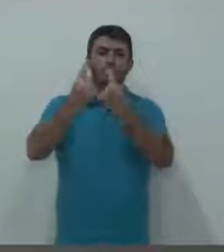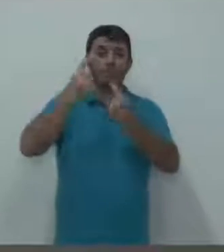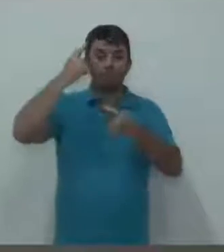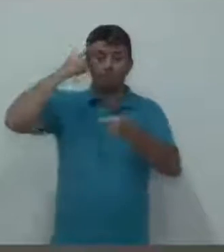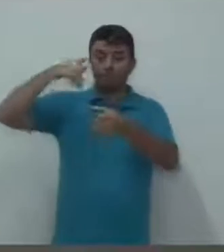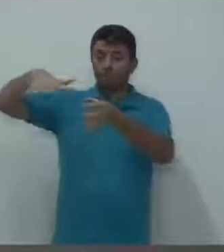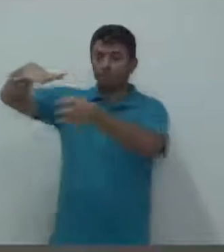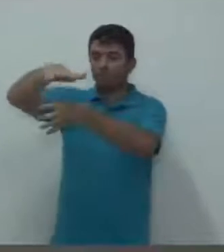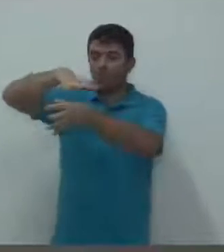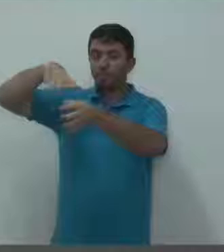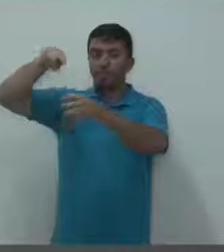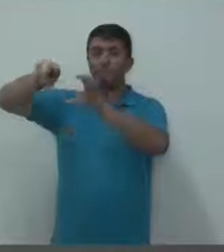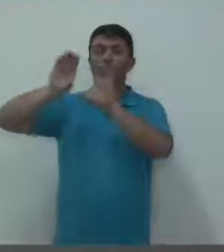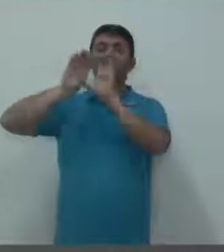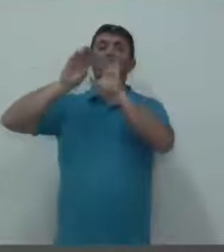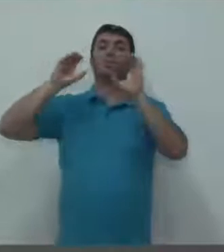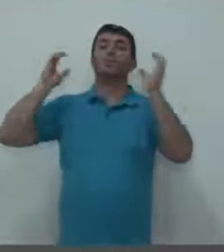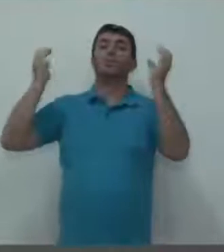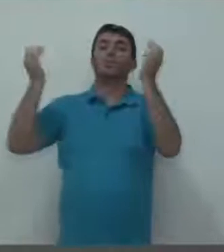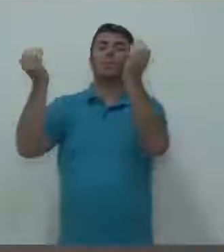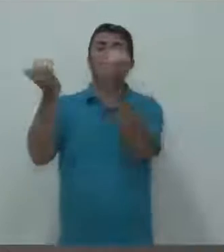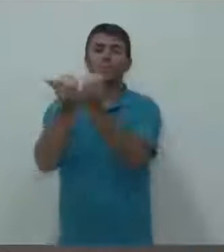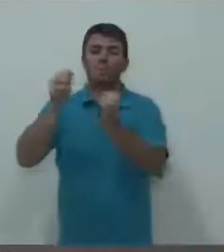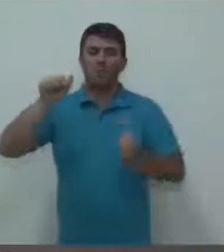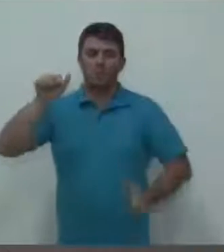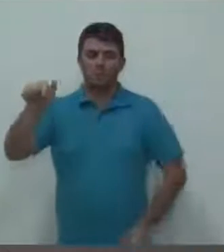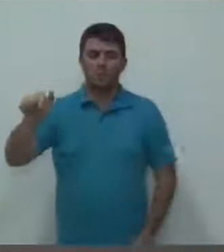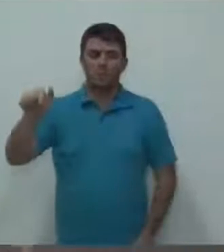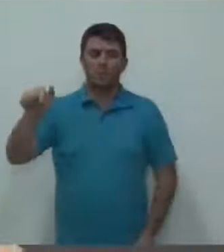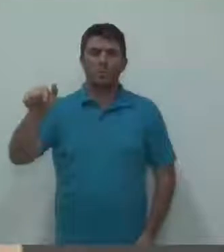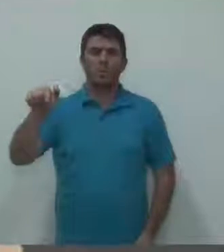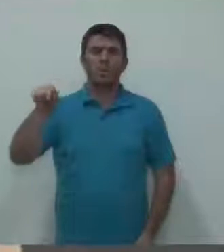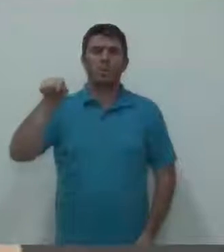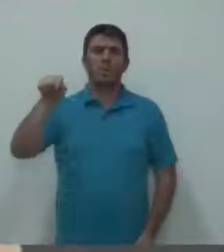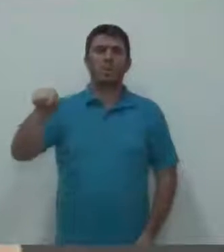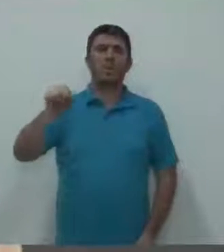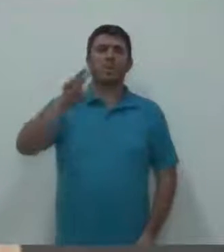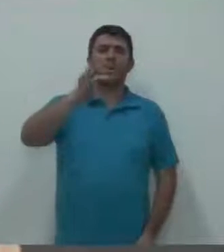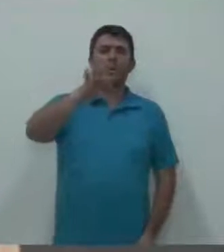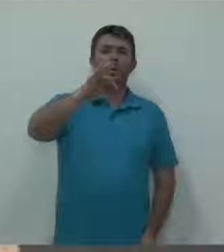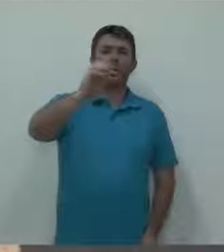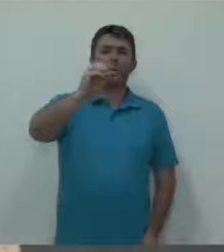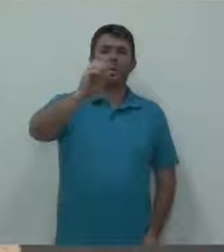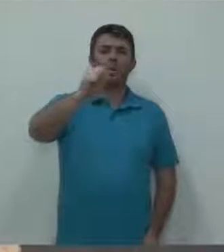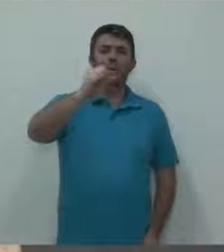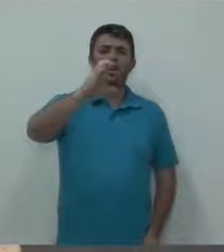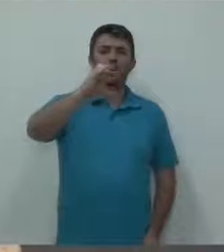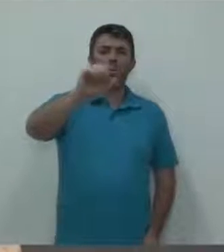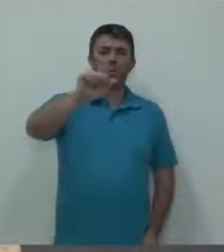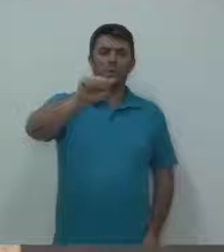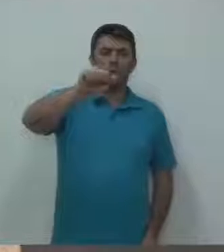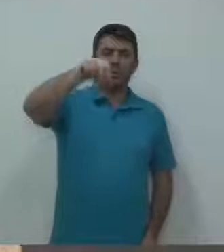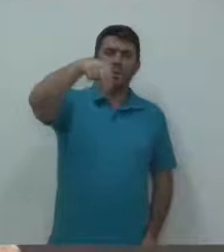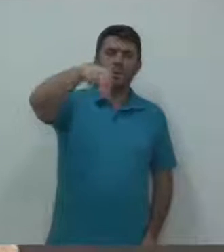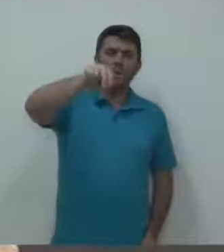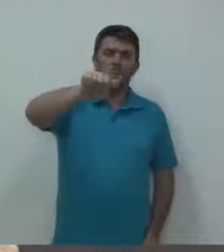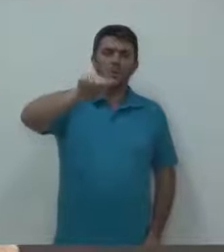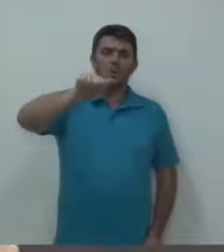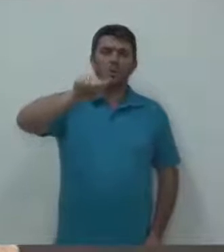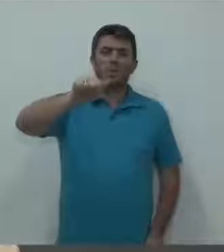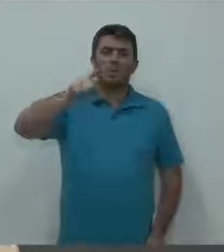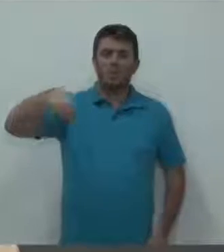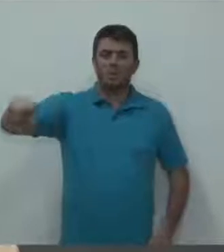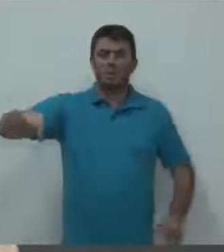acho que um dos mais novos, que é inclusive o Campo de Toscana, toda a região ali de cima, eles estão